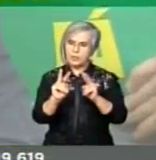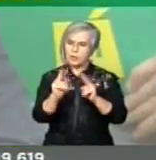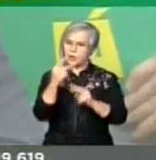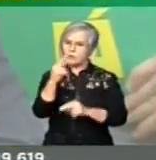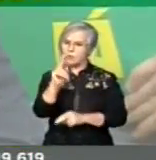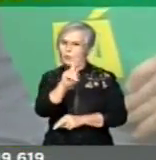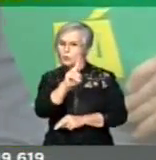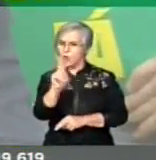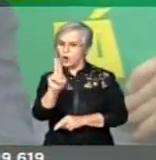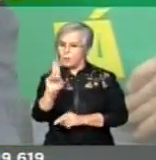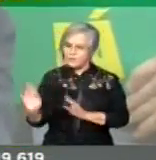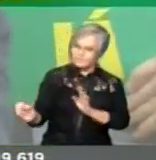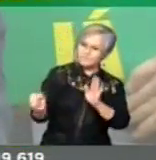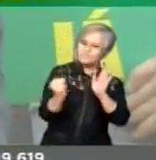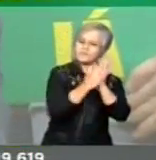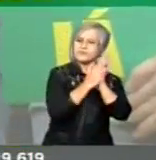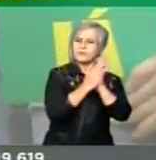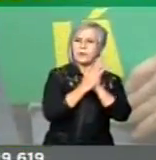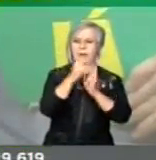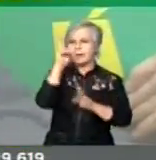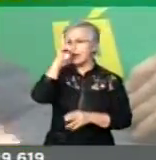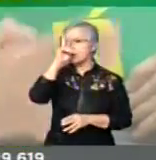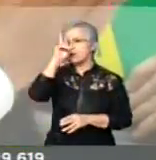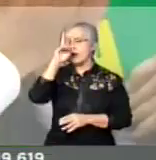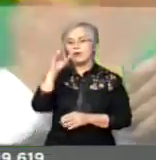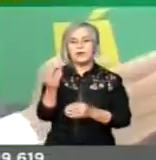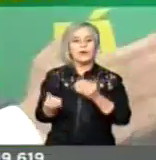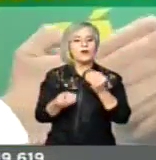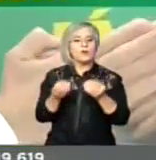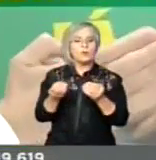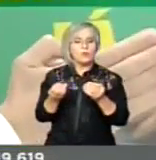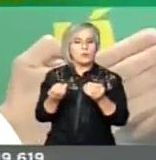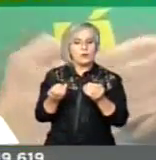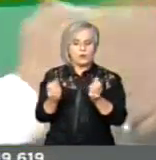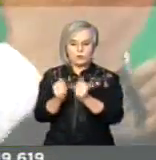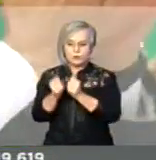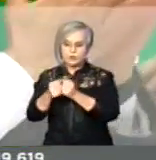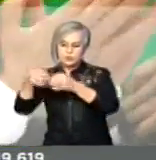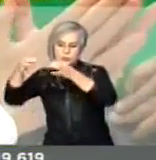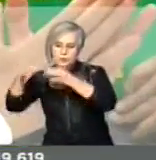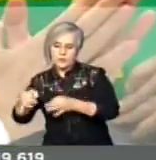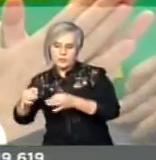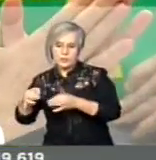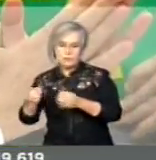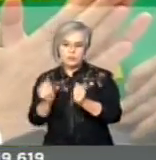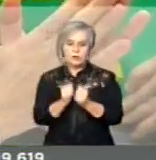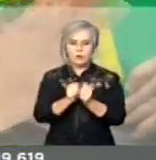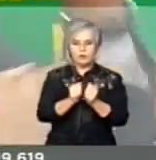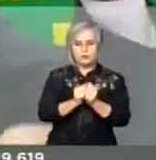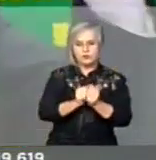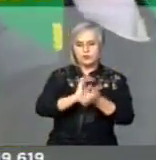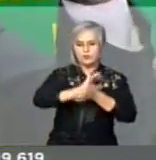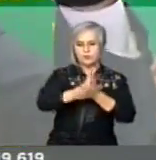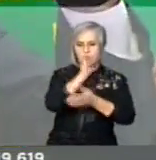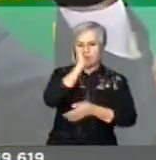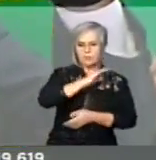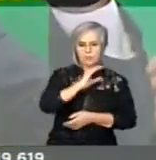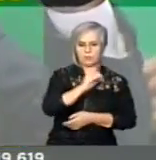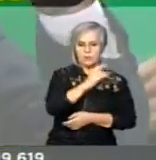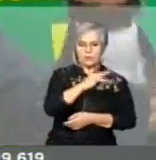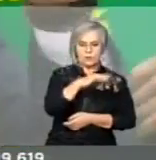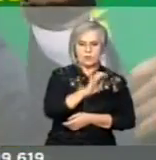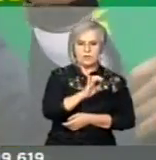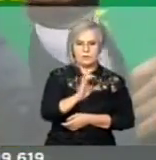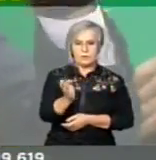na história. Ficar ao lado da decência ou ao lado do crime. Este é o voto. O sim é ficar ao